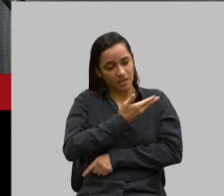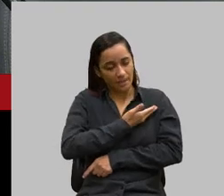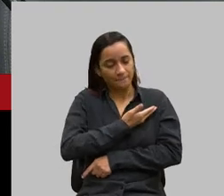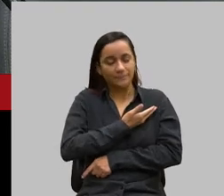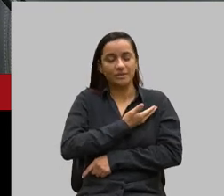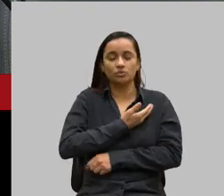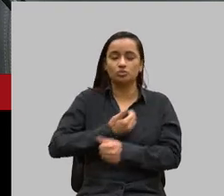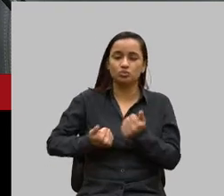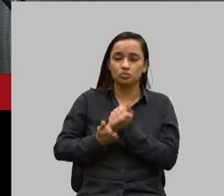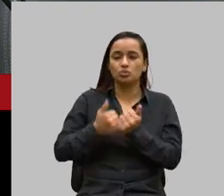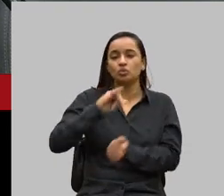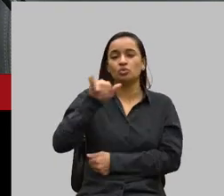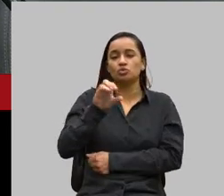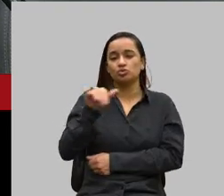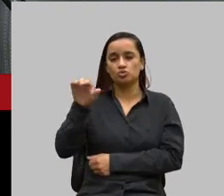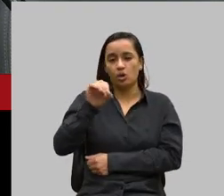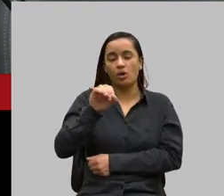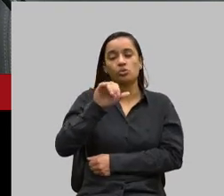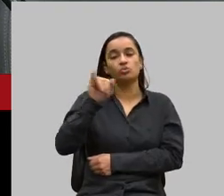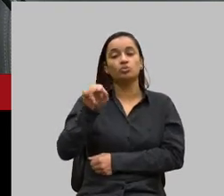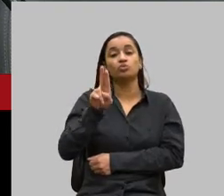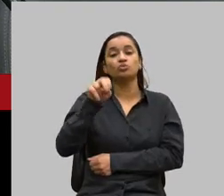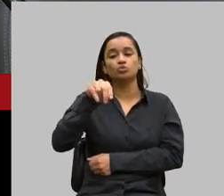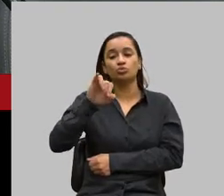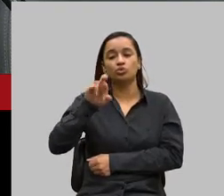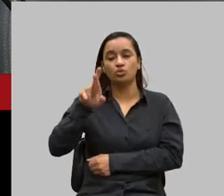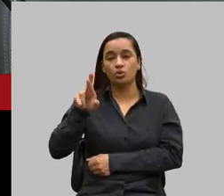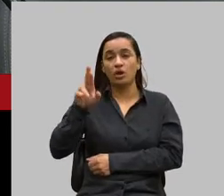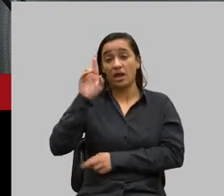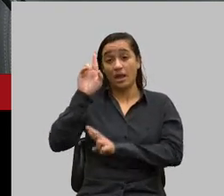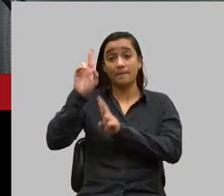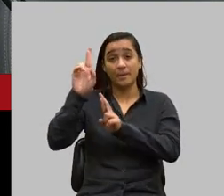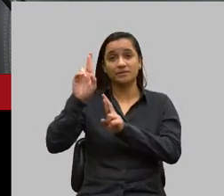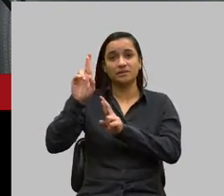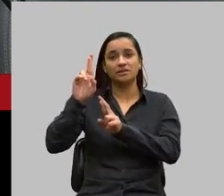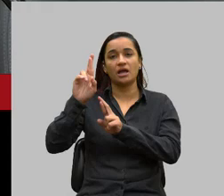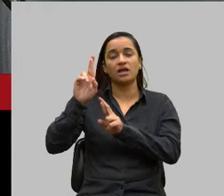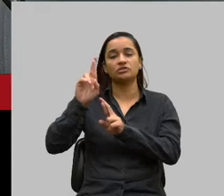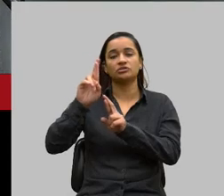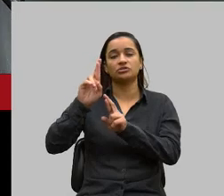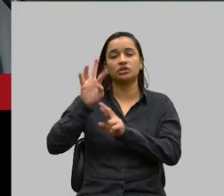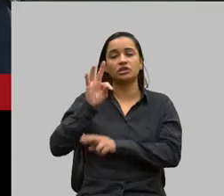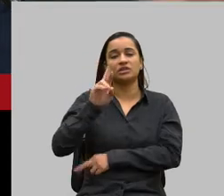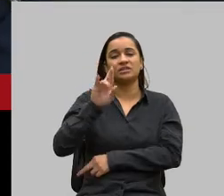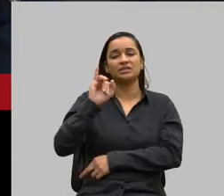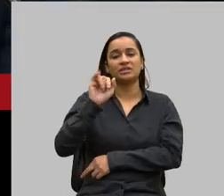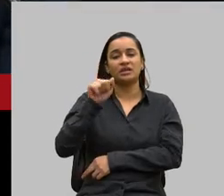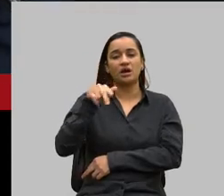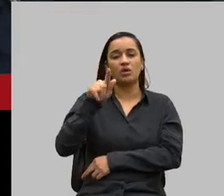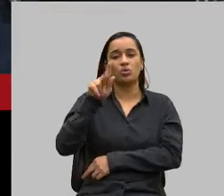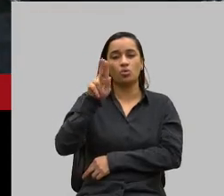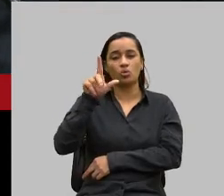Júnior representando triângulo mineiro amigão Adriana